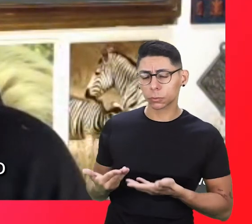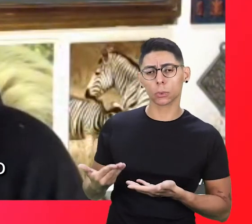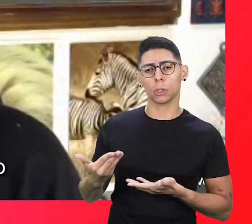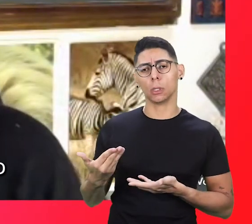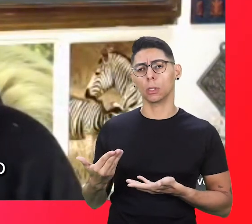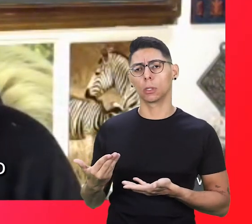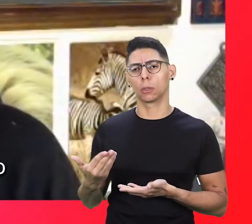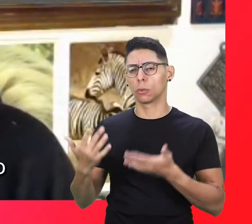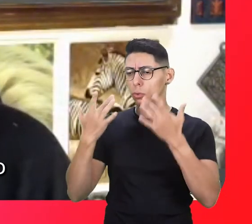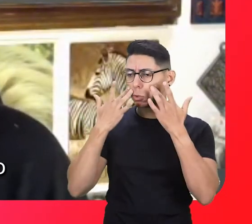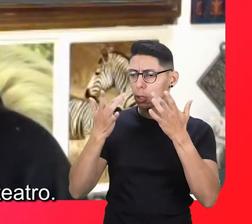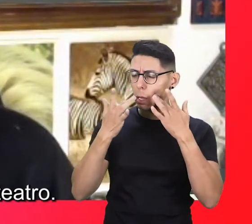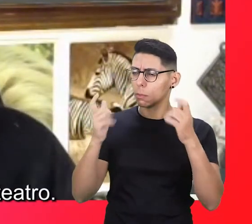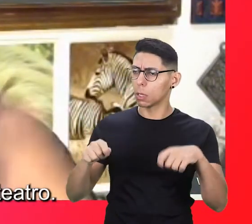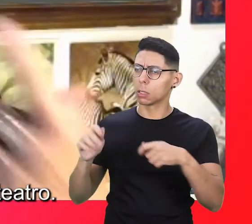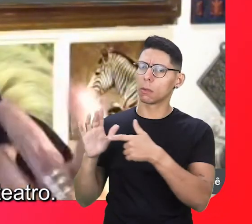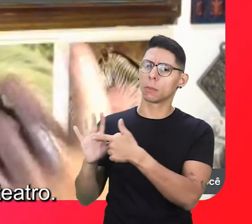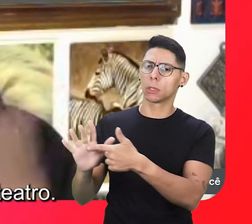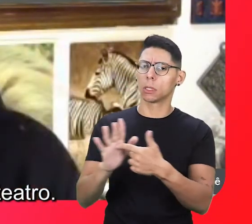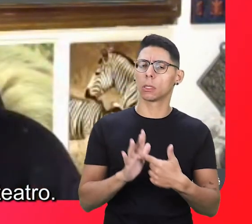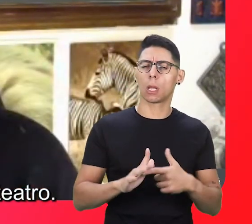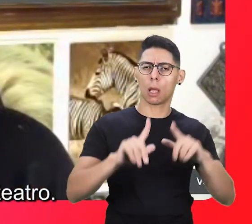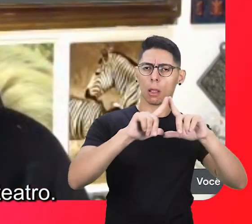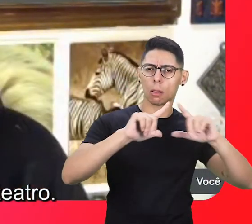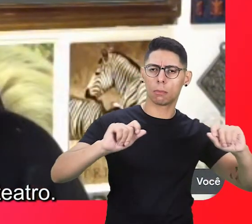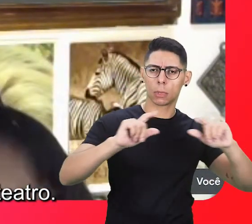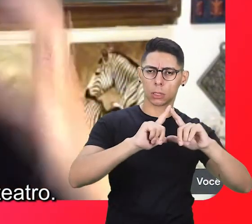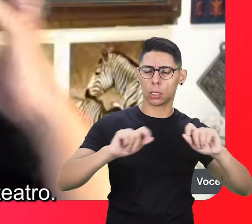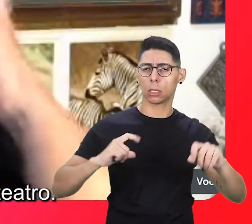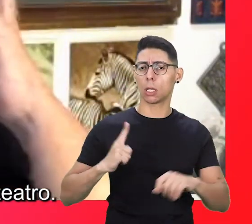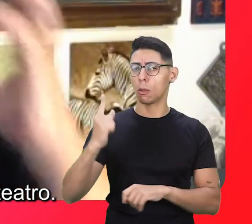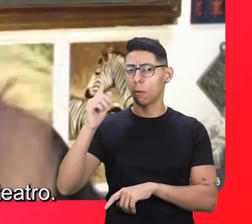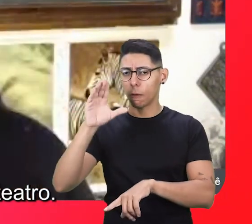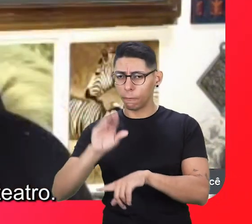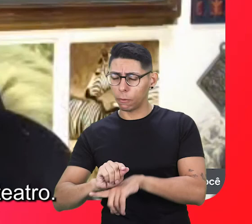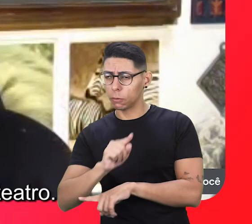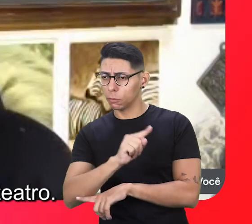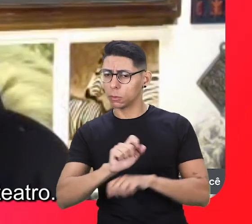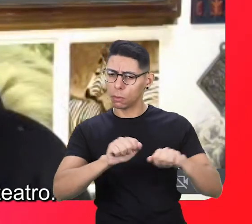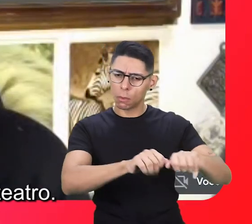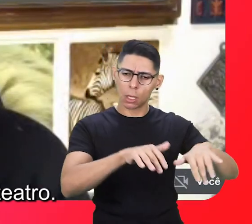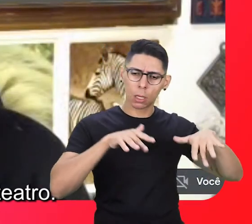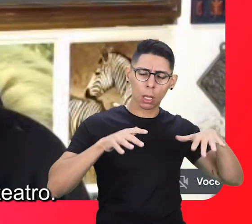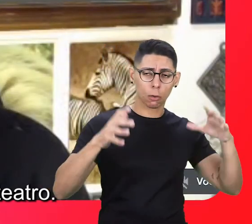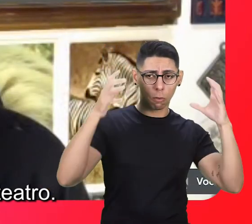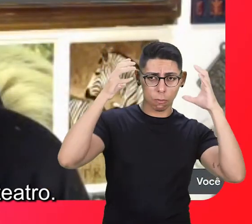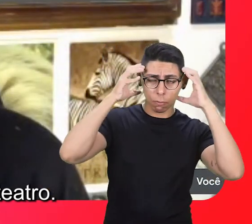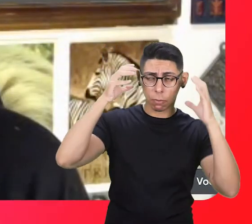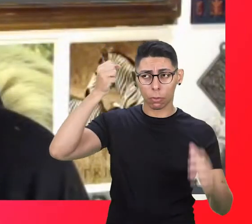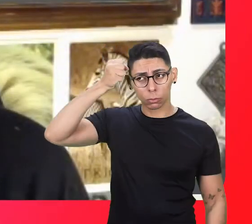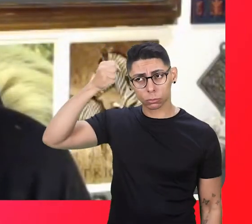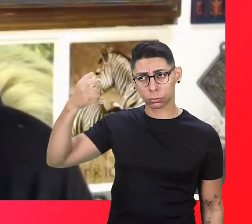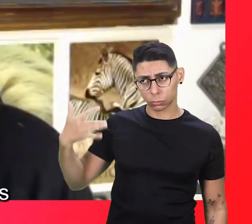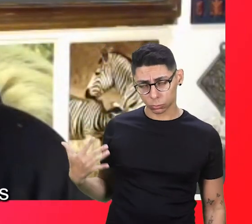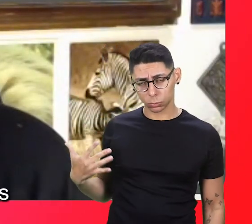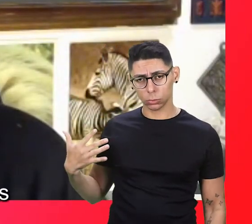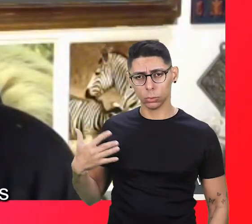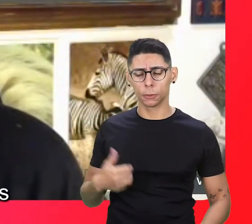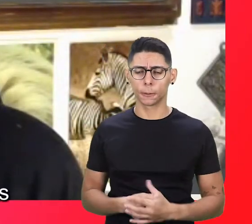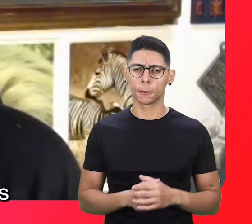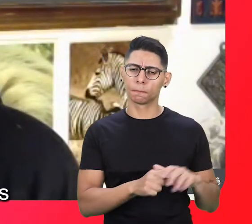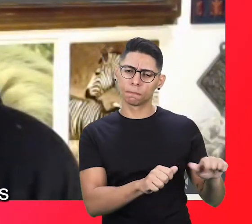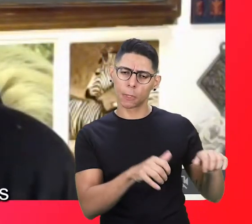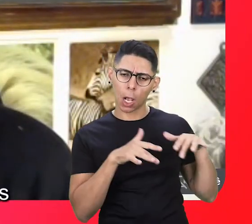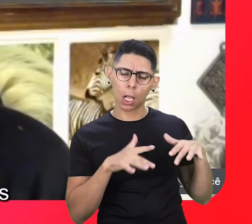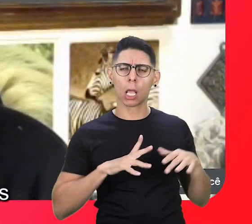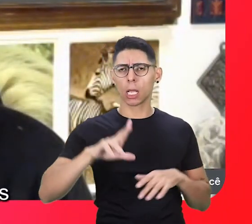se apresentar em Brasília. Tem até uma foto de você na plateia com fone de audiodescrição do nosso teatro. São